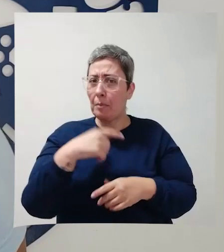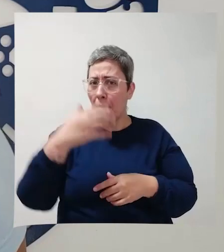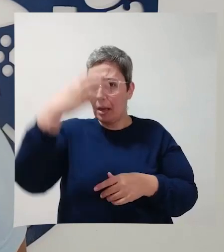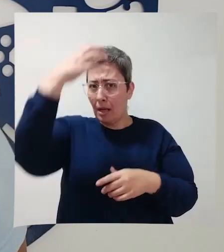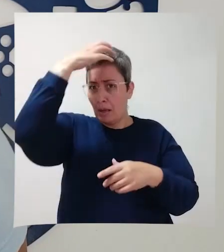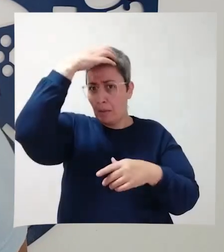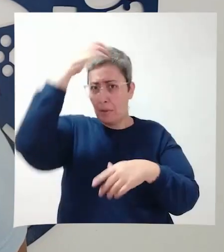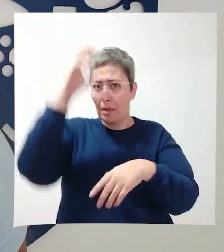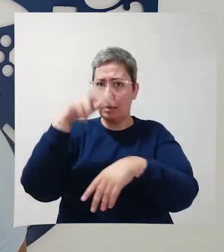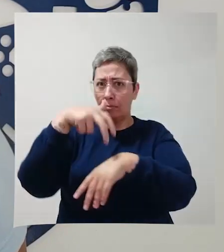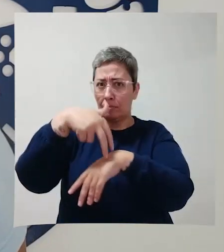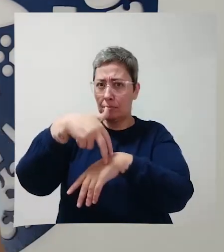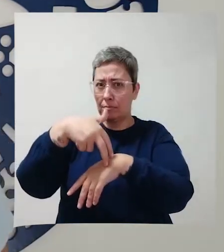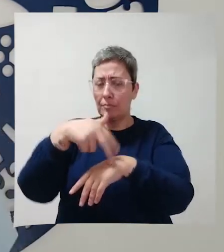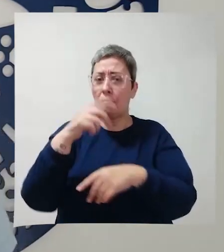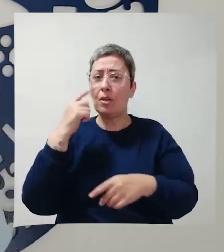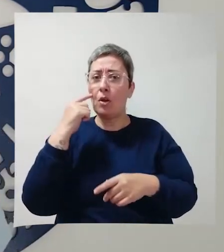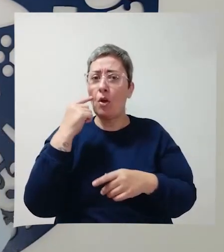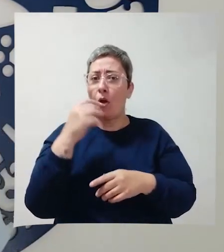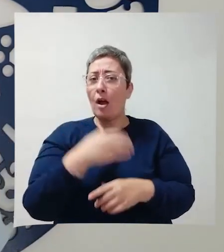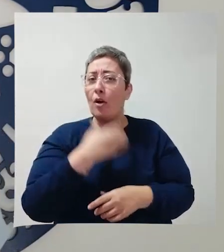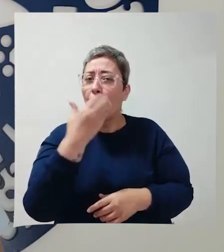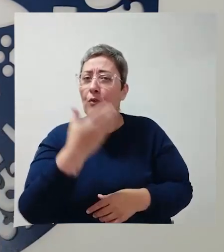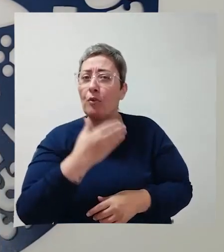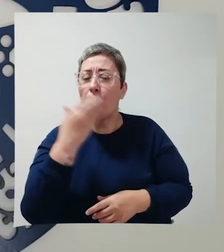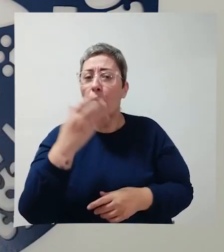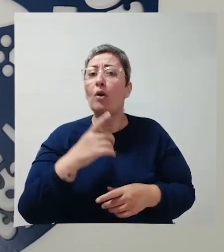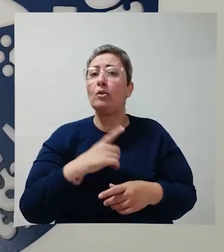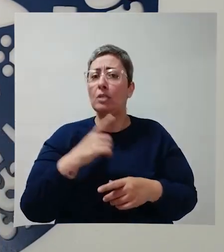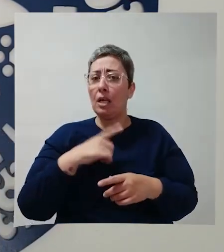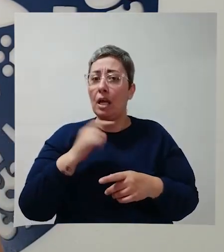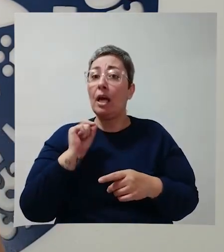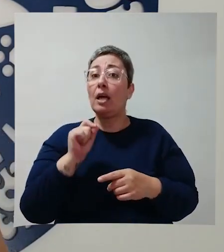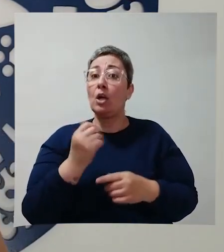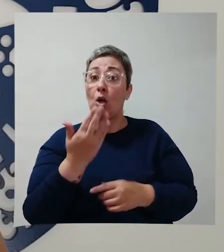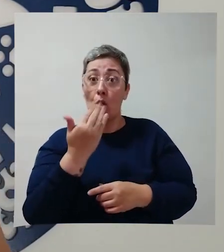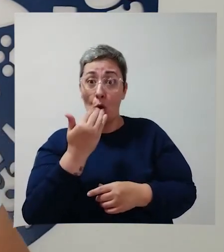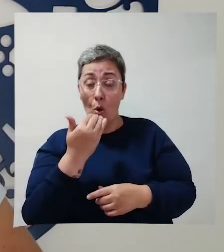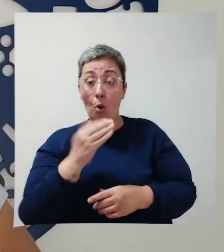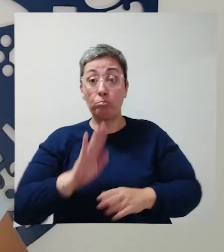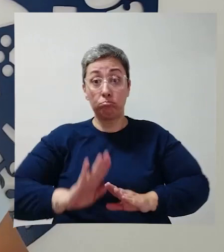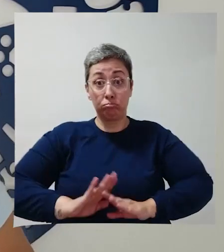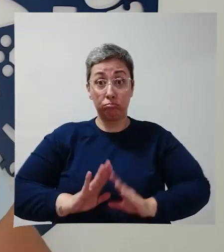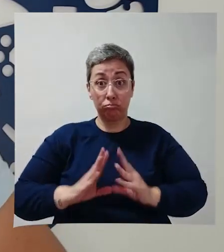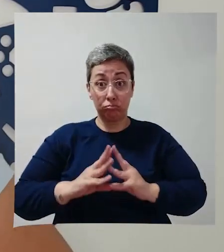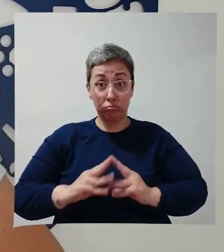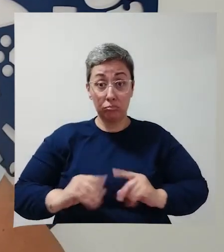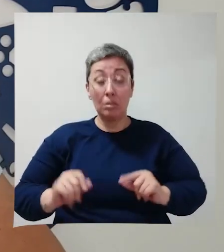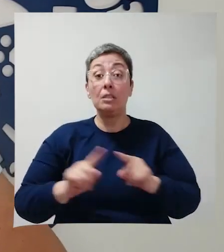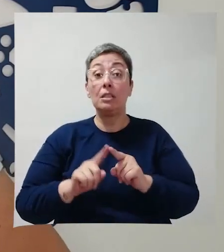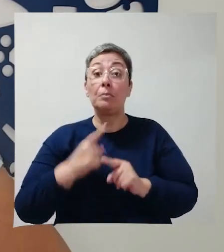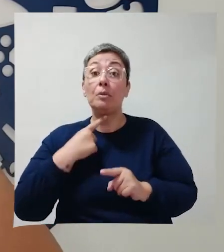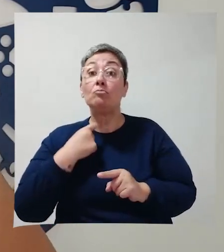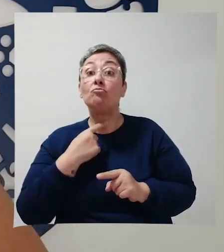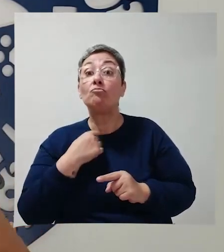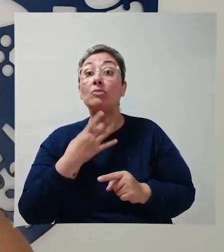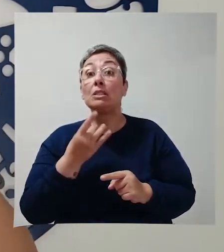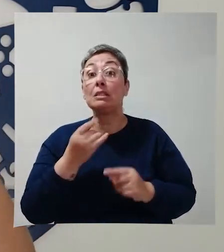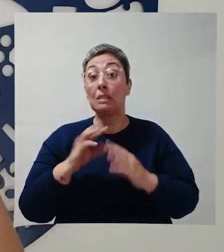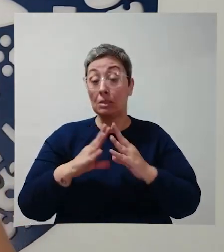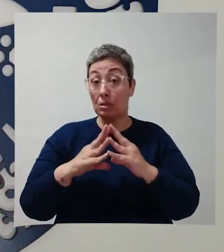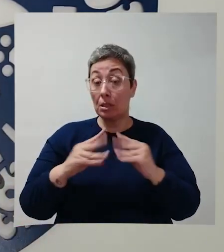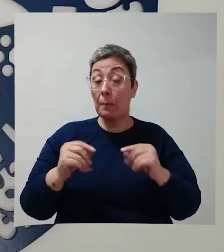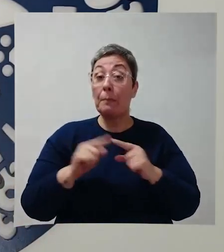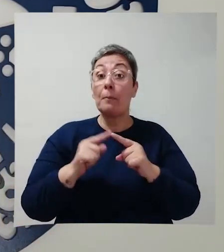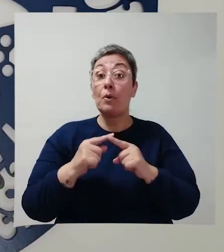no programa? Conta pra mim. Seus frutos são capazes de matar a fome e a sede, porque